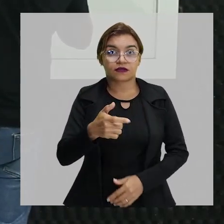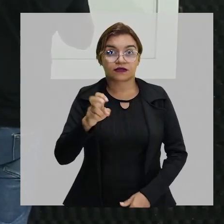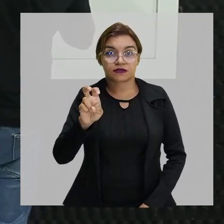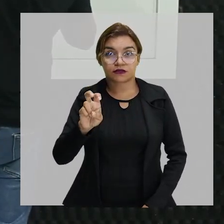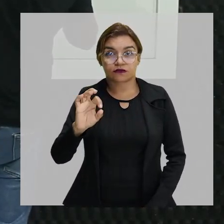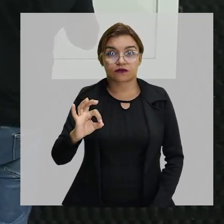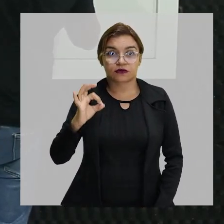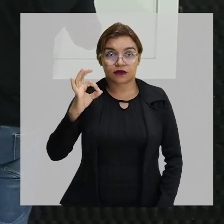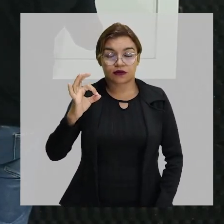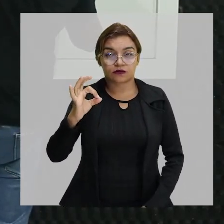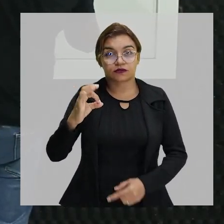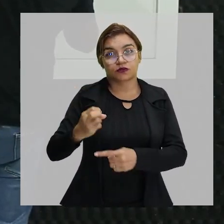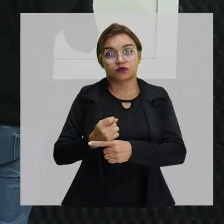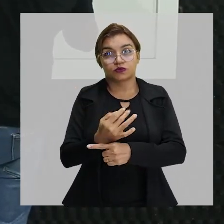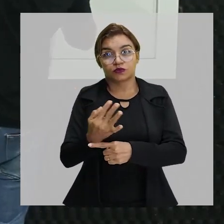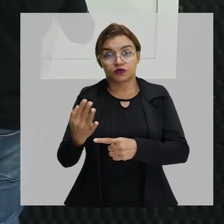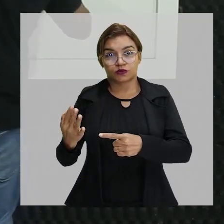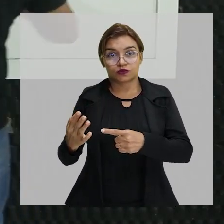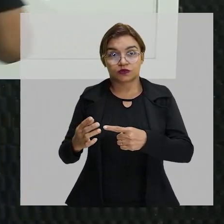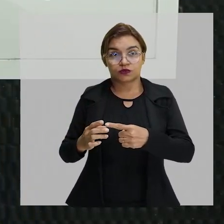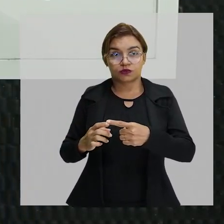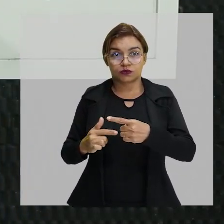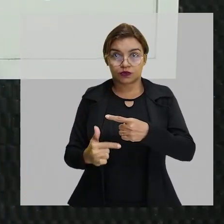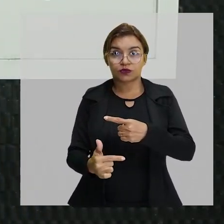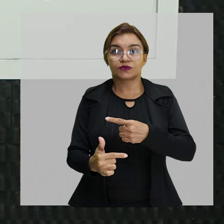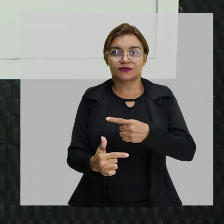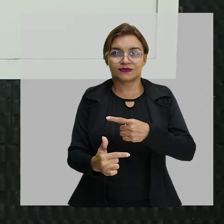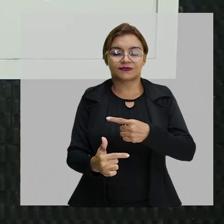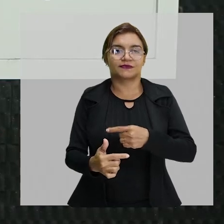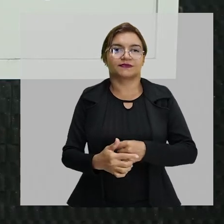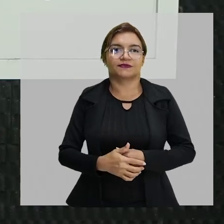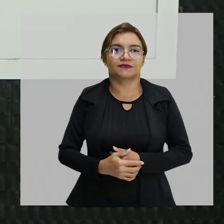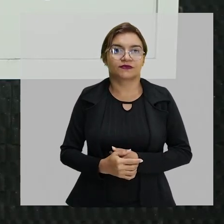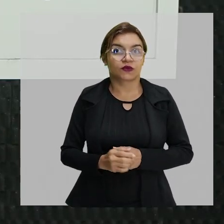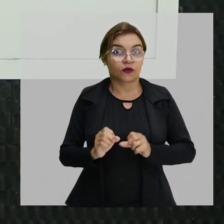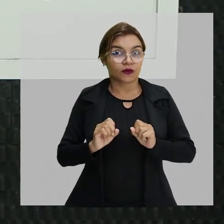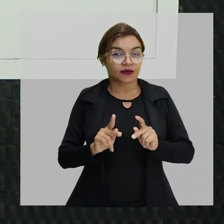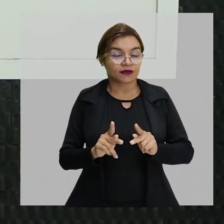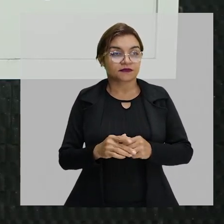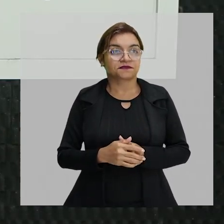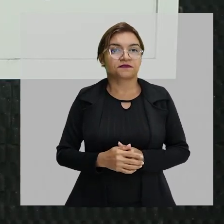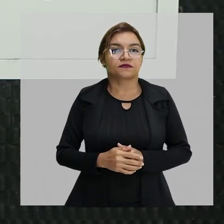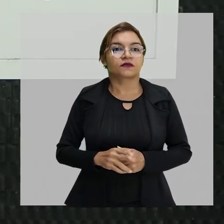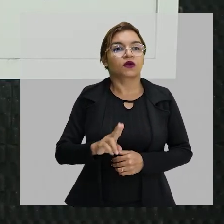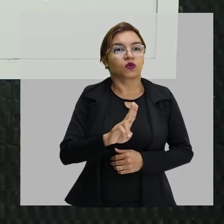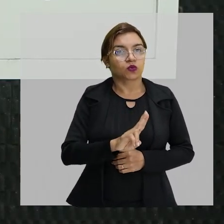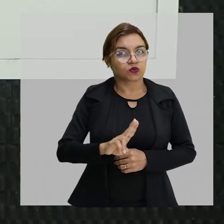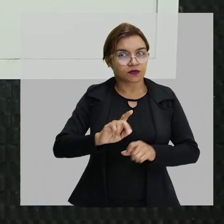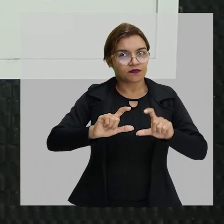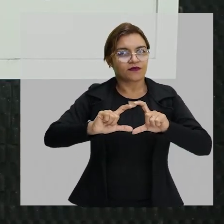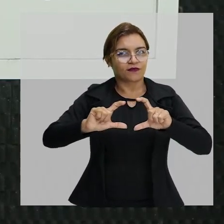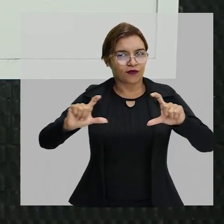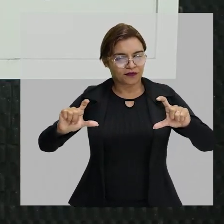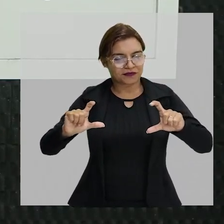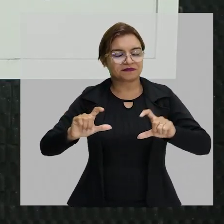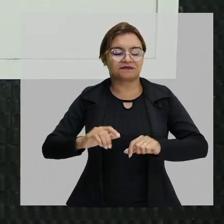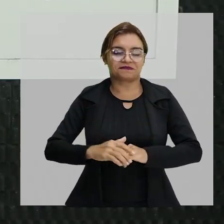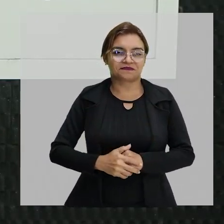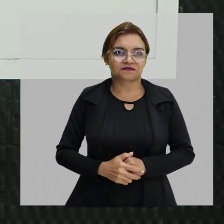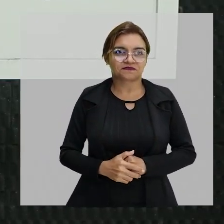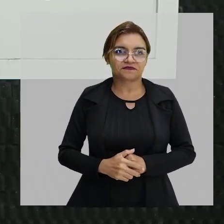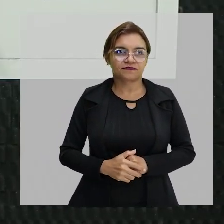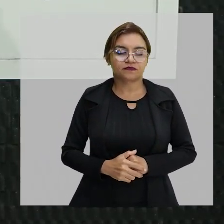graus dividido por 2. Certo? Então usamos aí direitinho a fórmula. Olha